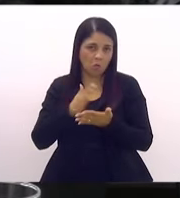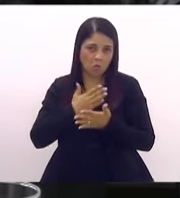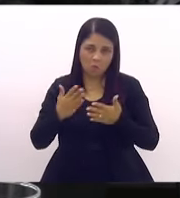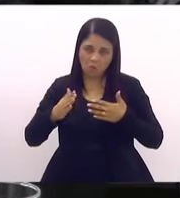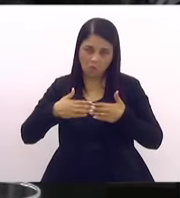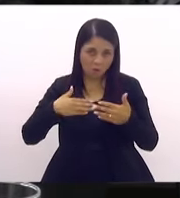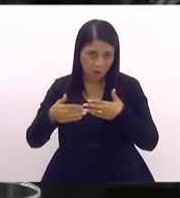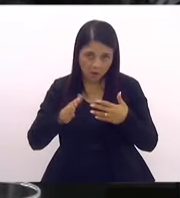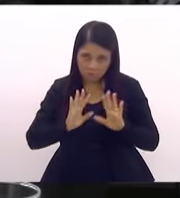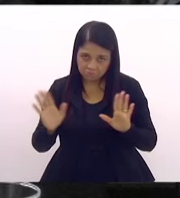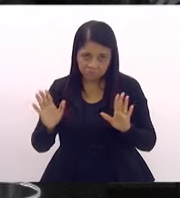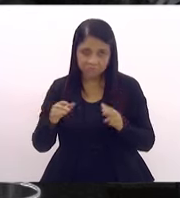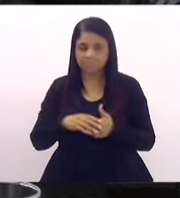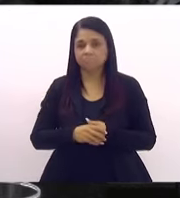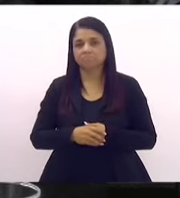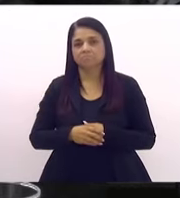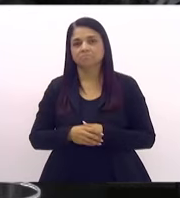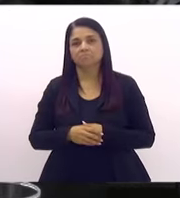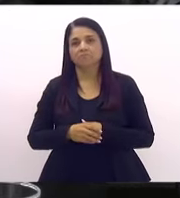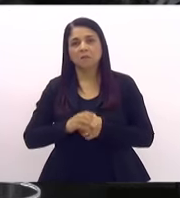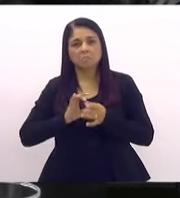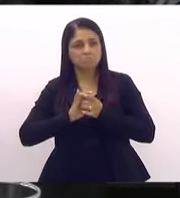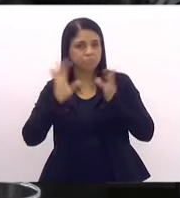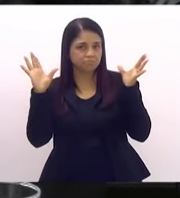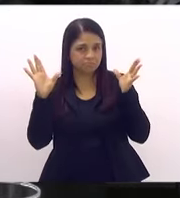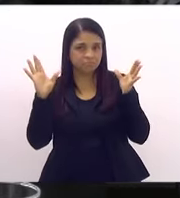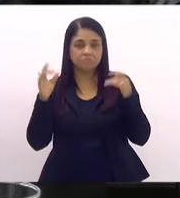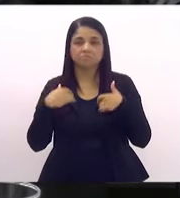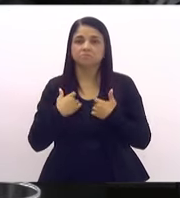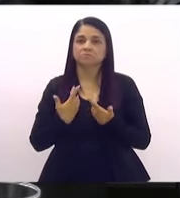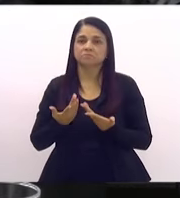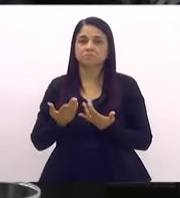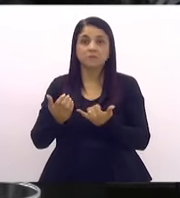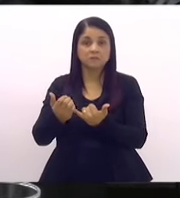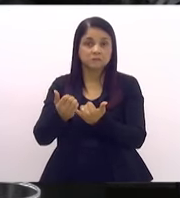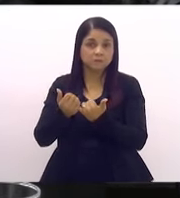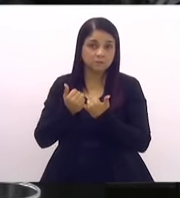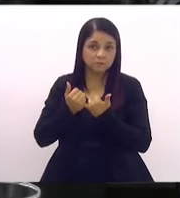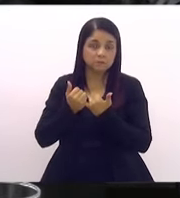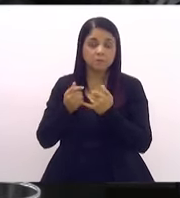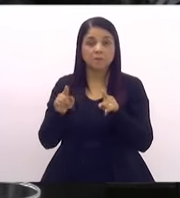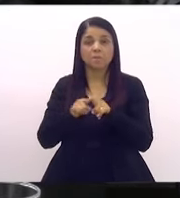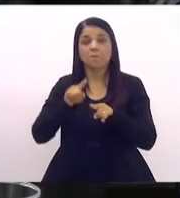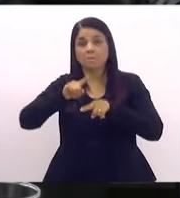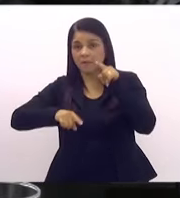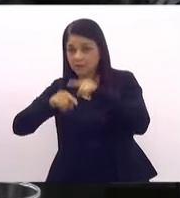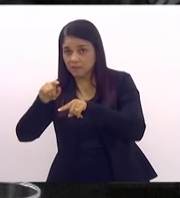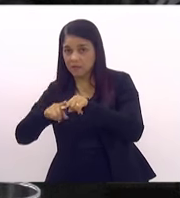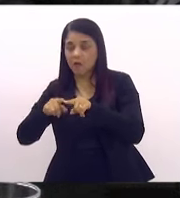material, né? Como também teria para também fazer tombamento imaterial.